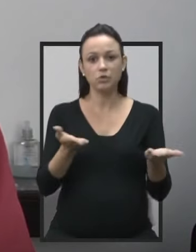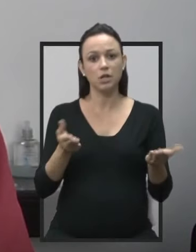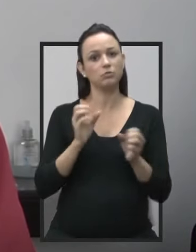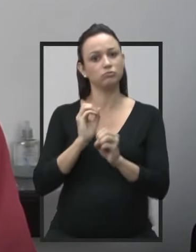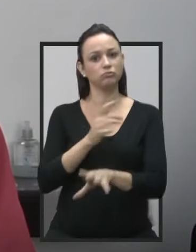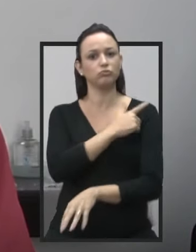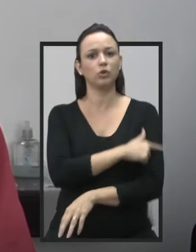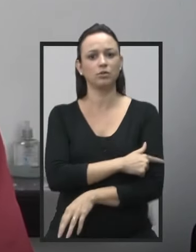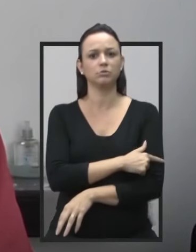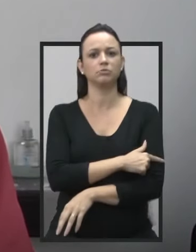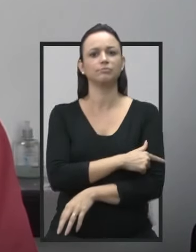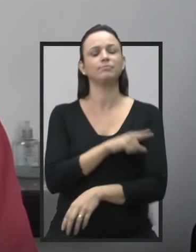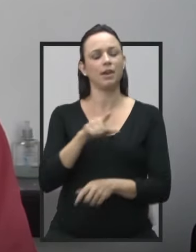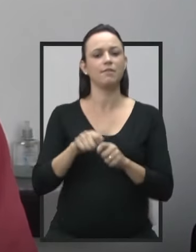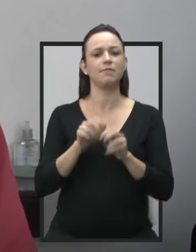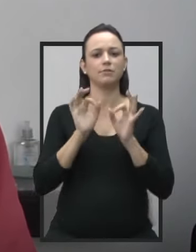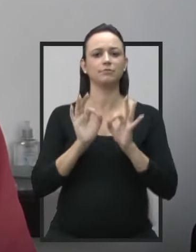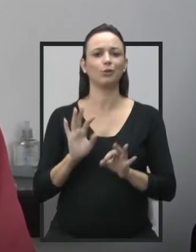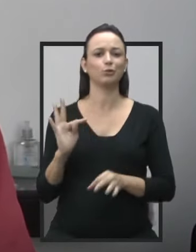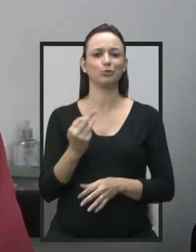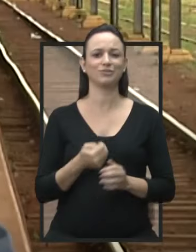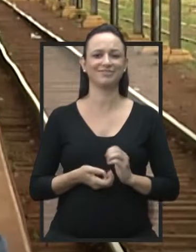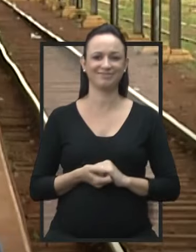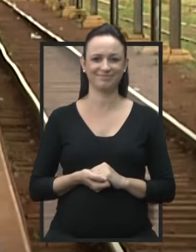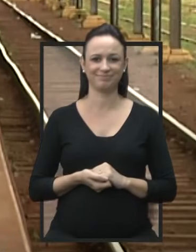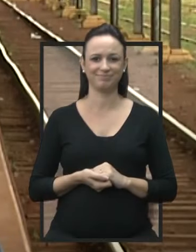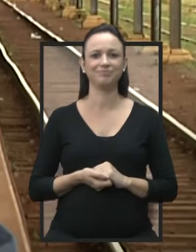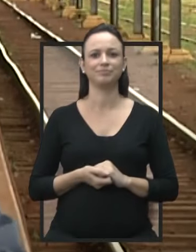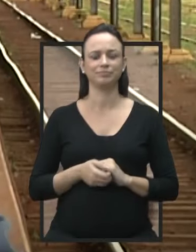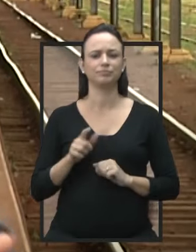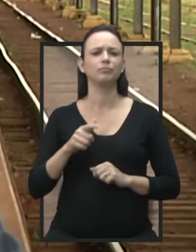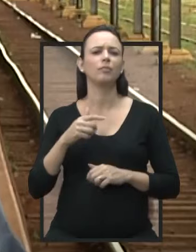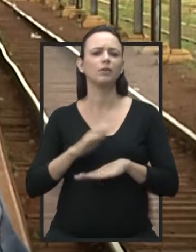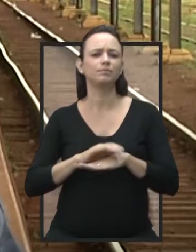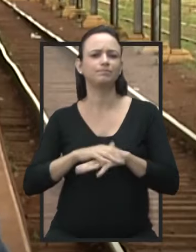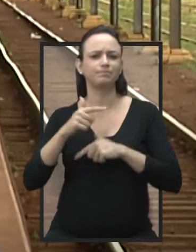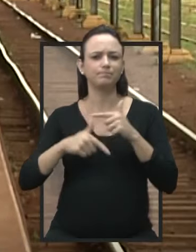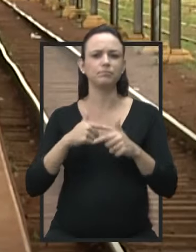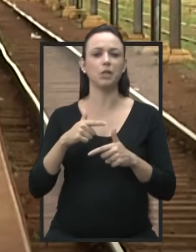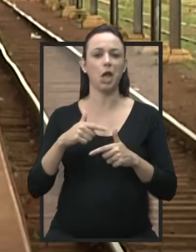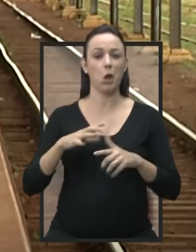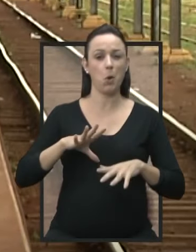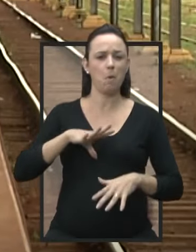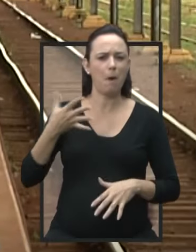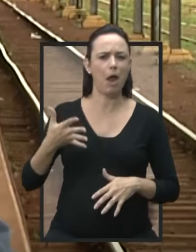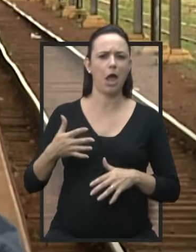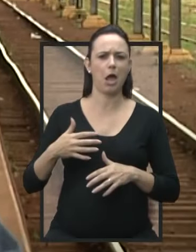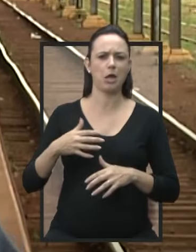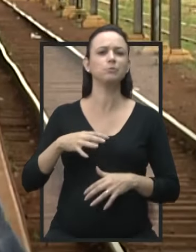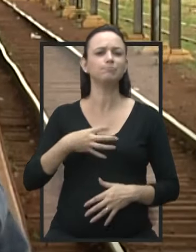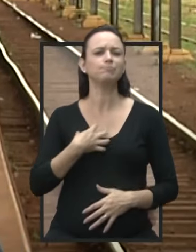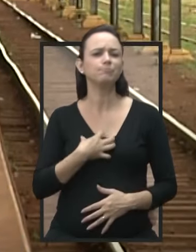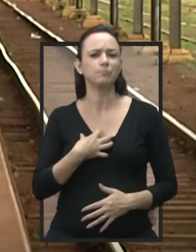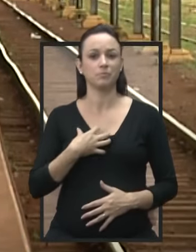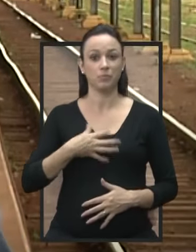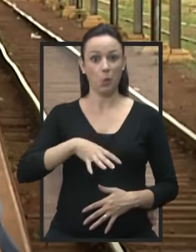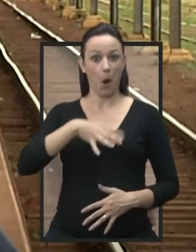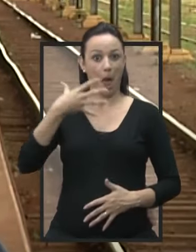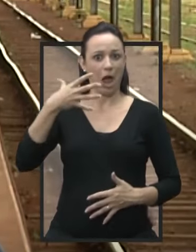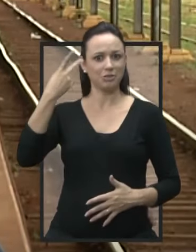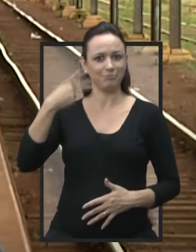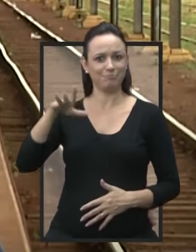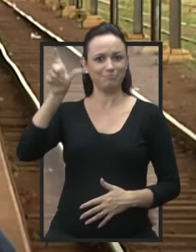fazê-los educados. E isso ele fez com todos. As façanhas e uma certa mistura de impetuosidade, bravura e coragem